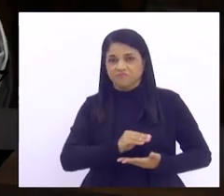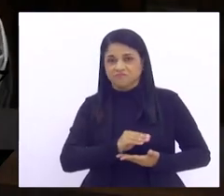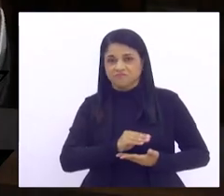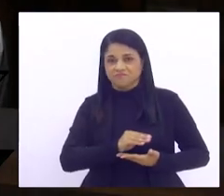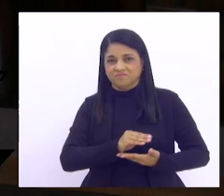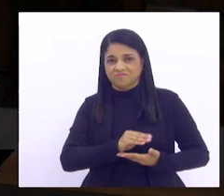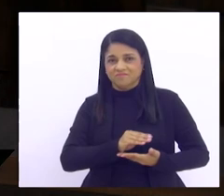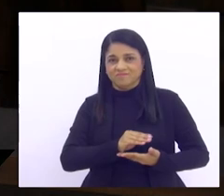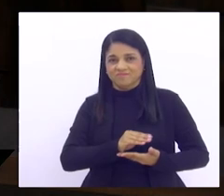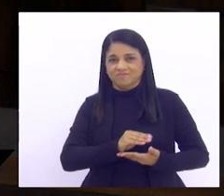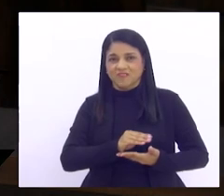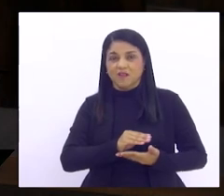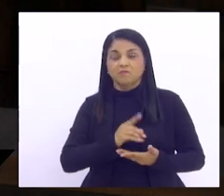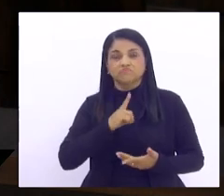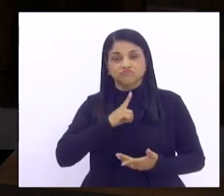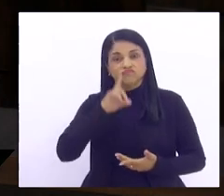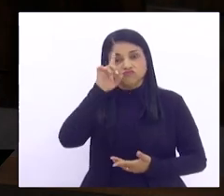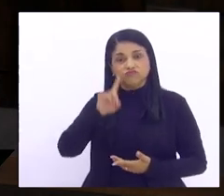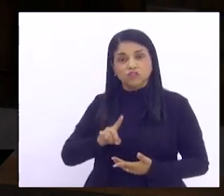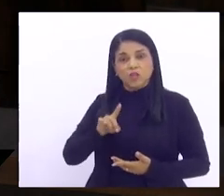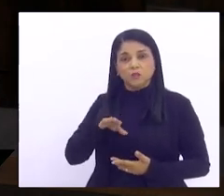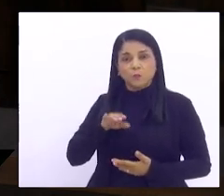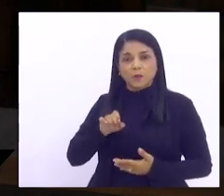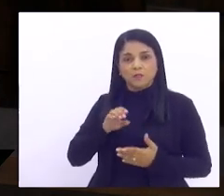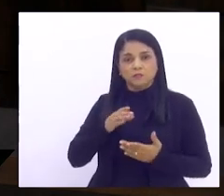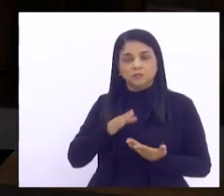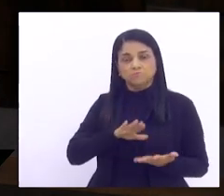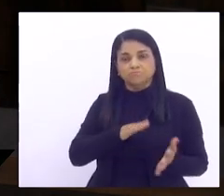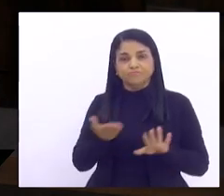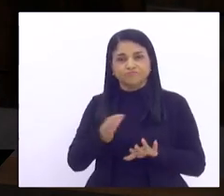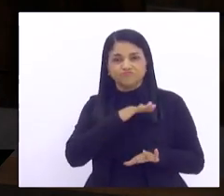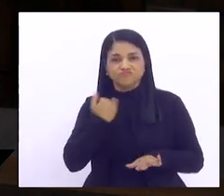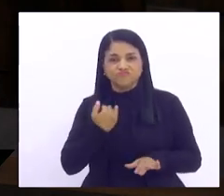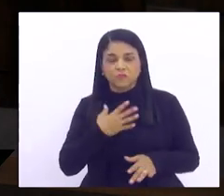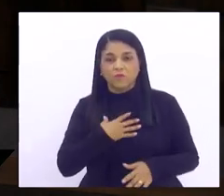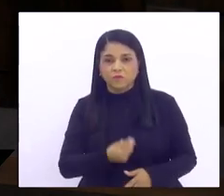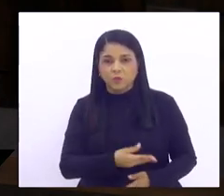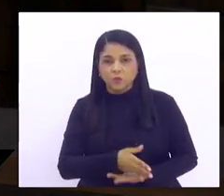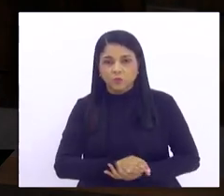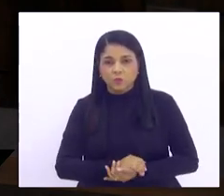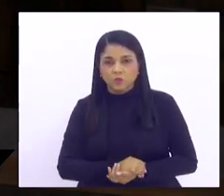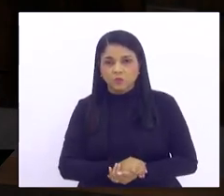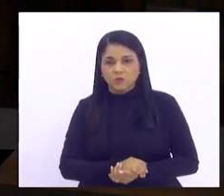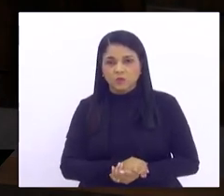tem um suposto direito de matar aquele bebê, já nascido.